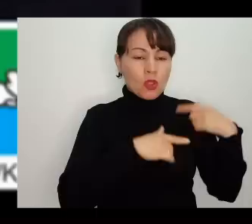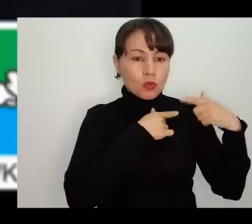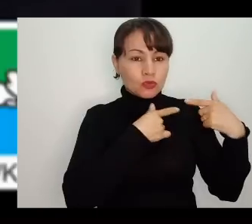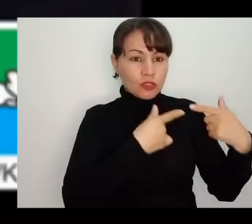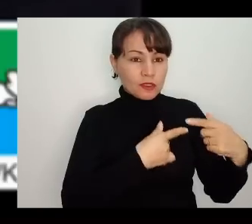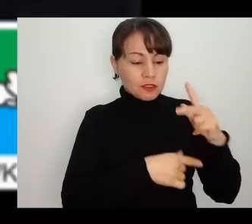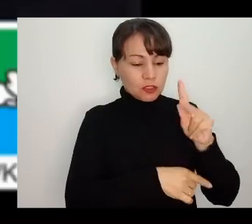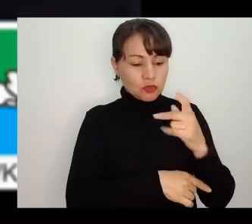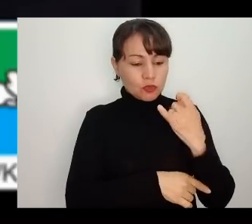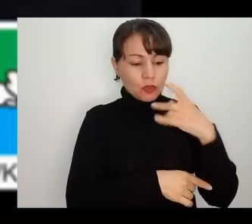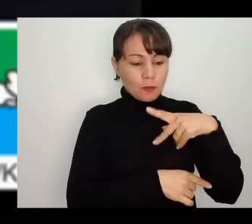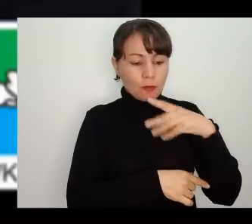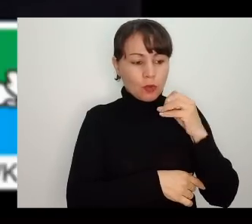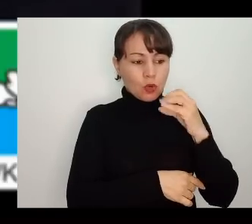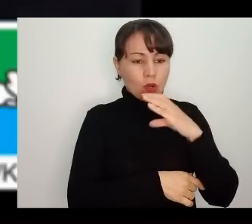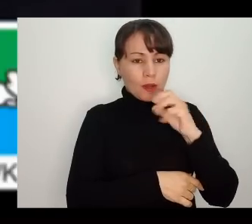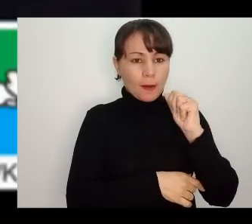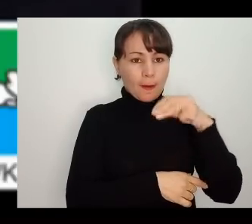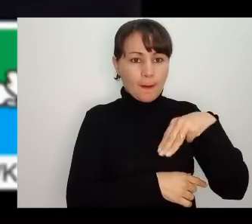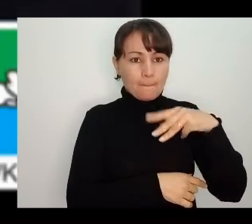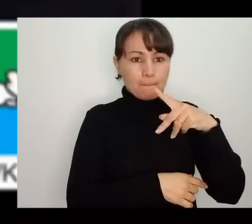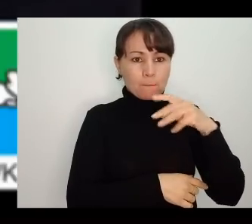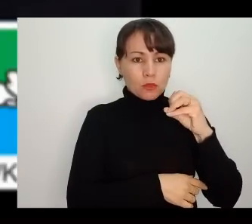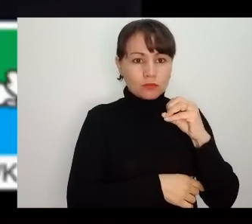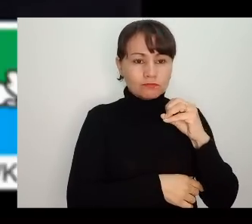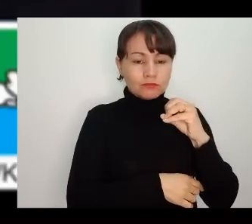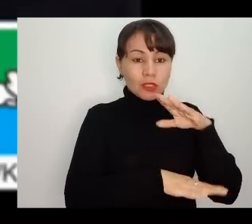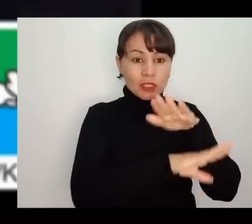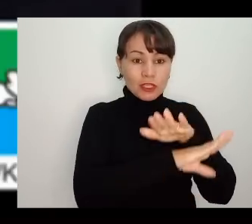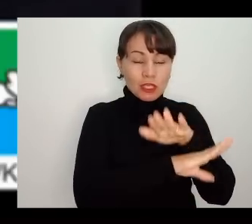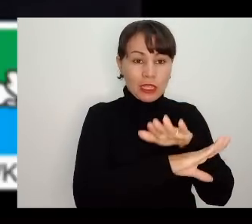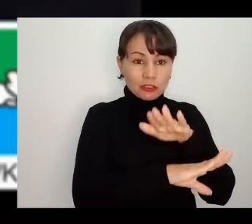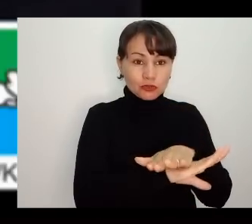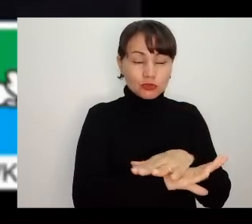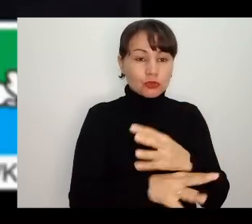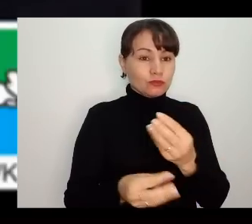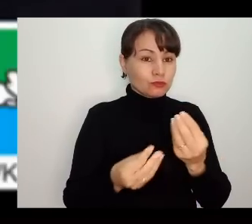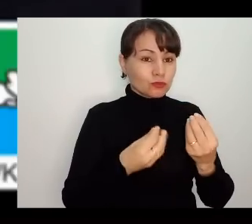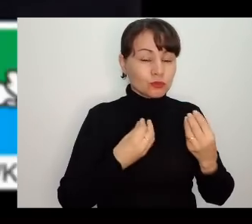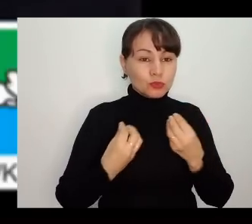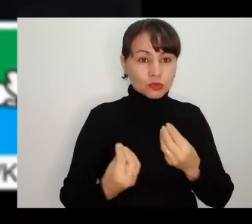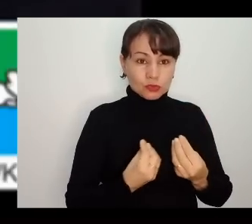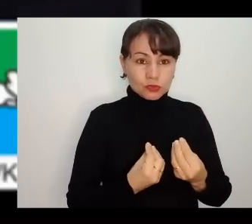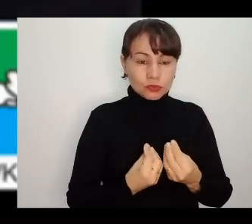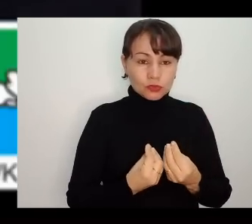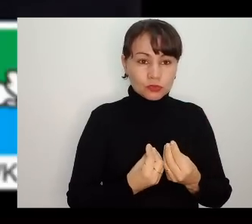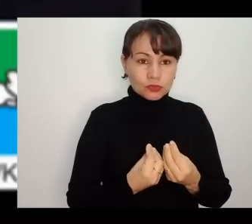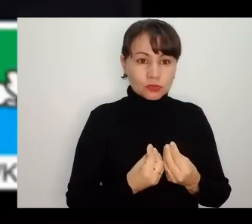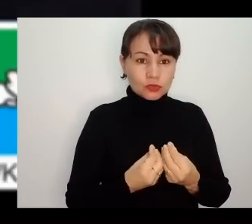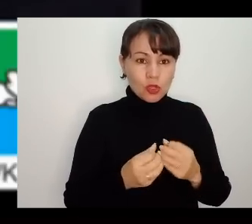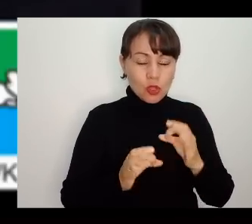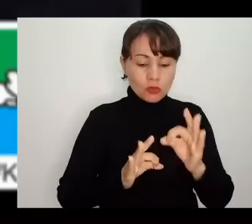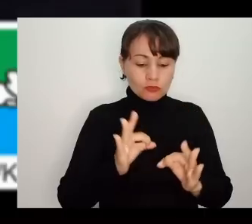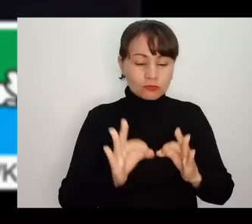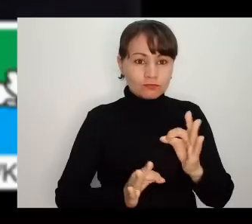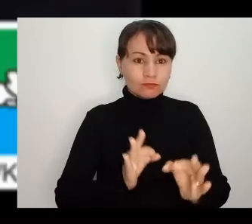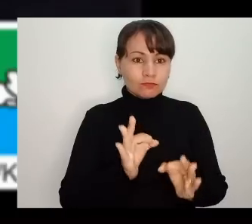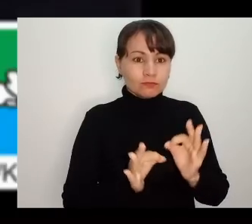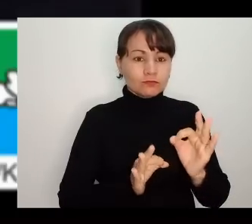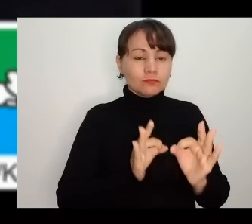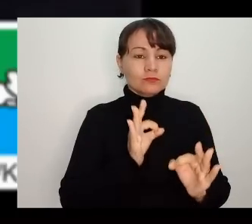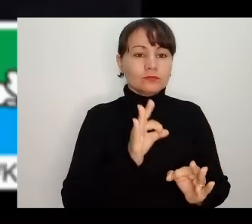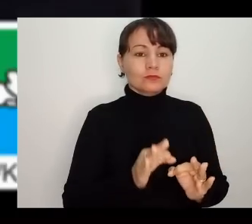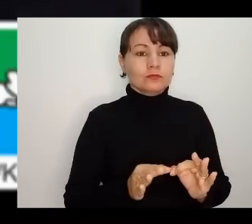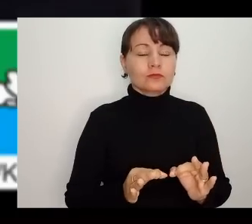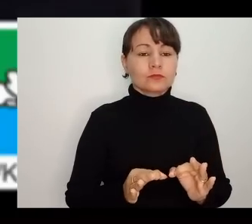neurogênese do hipocampo e que auxiliam muito no